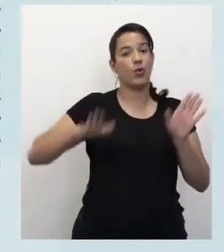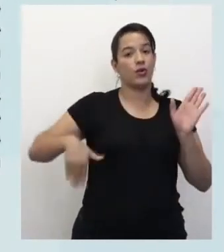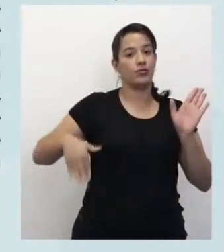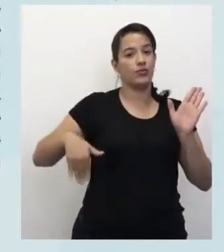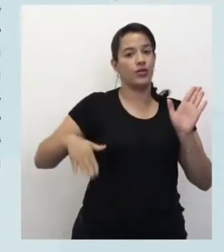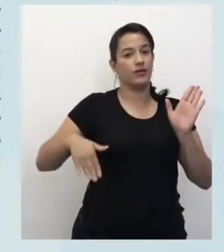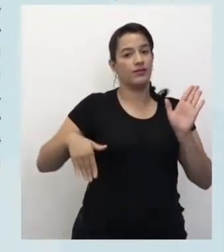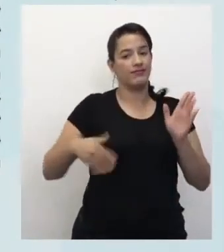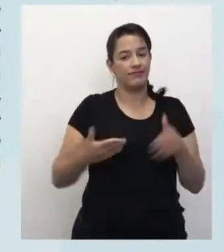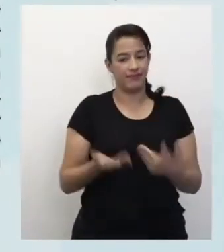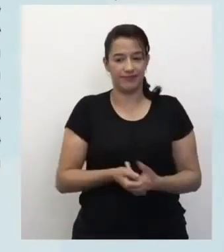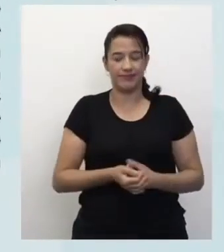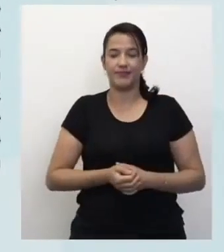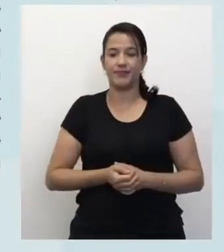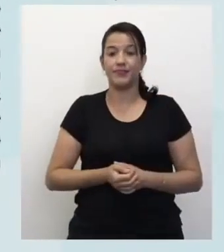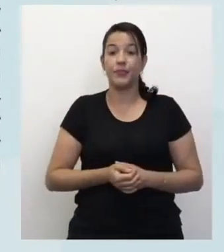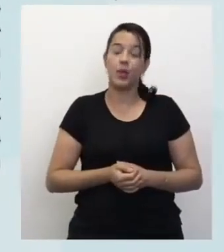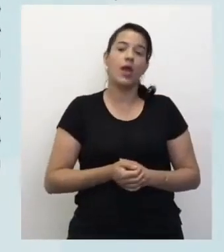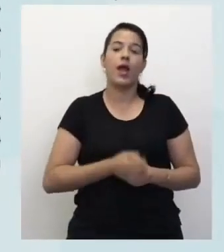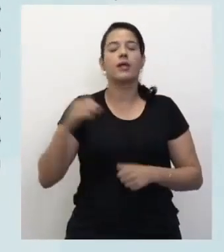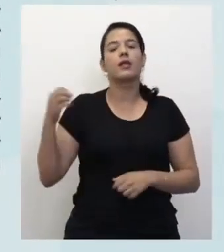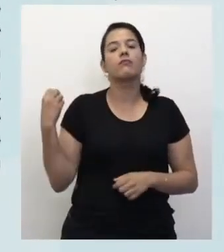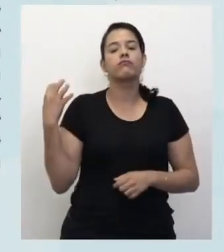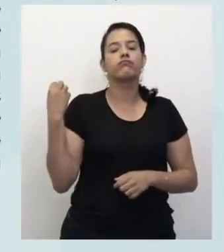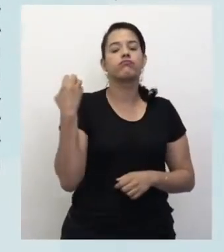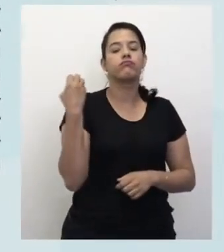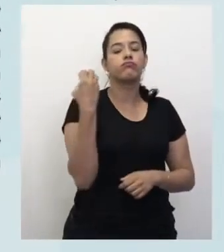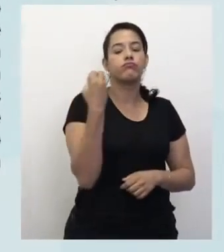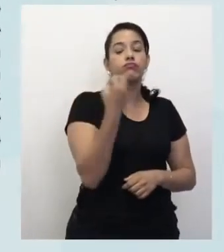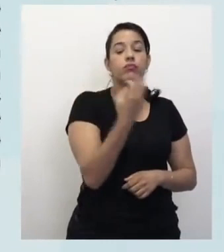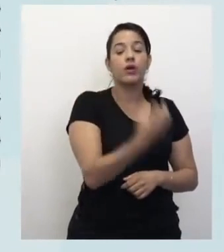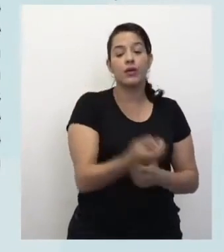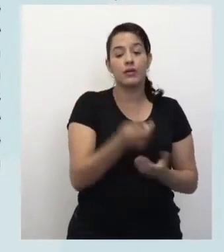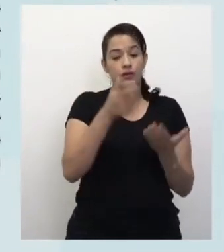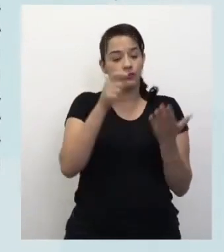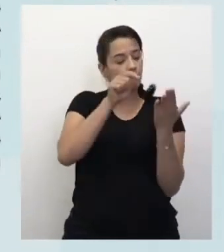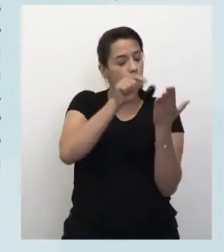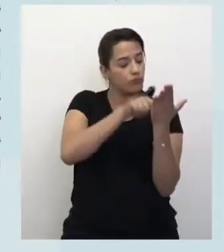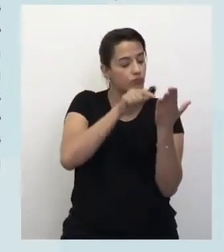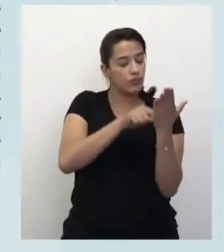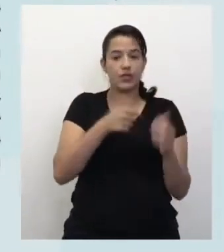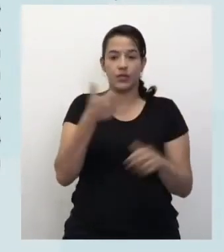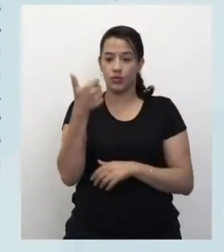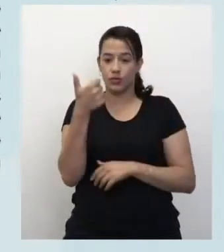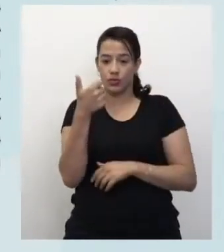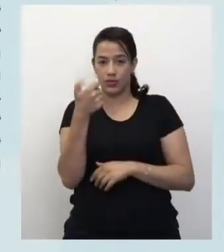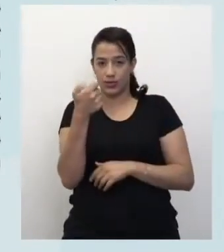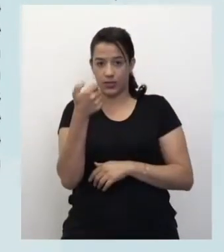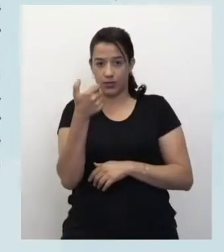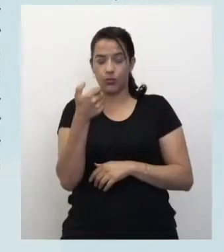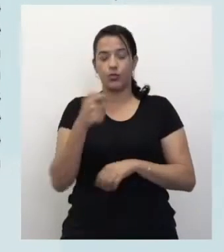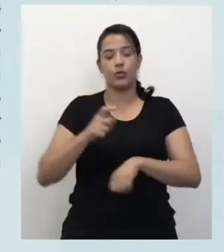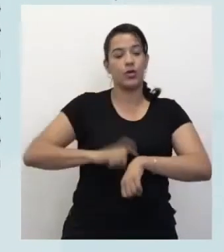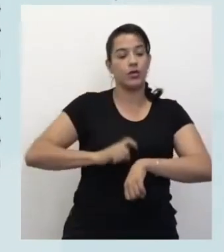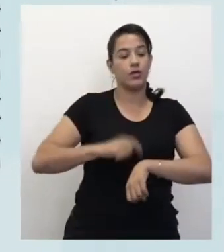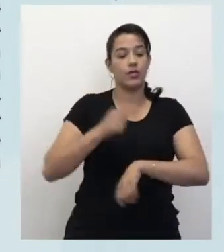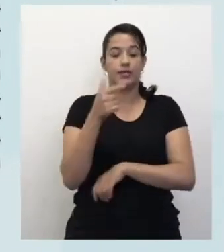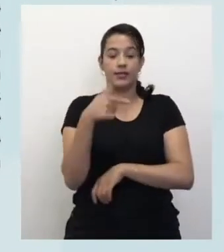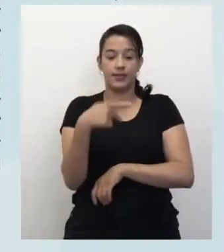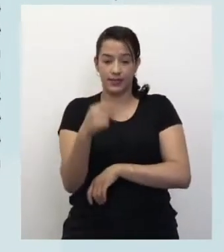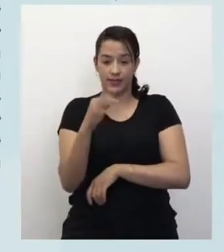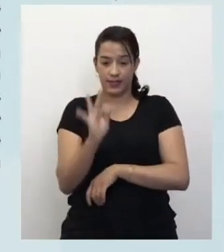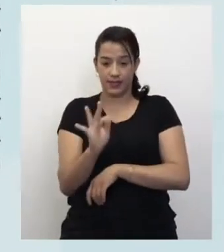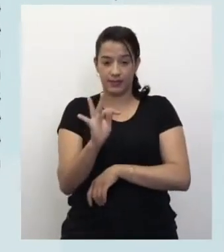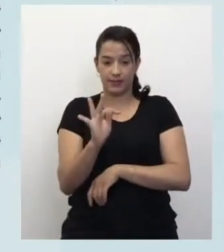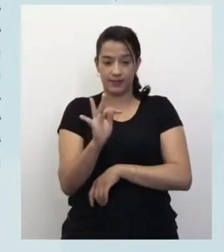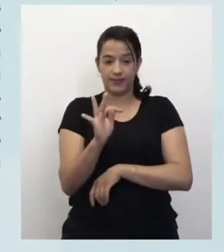Opa! Guarujá. Durante a viagem, ele anota o tempo T e sua posição S.